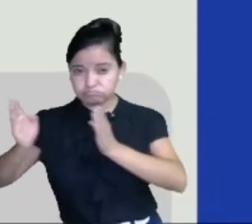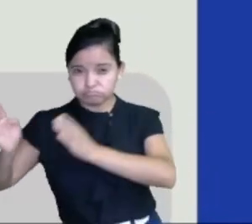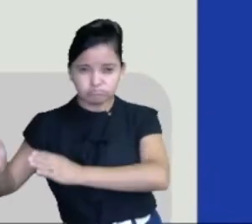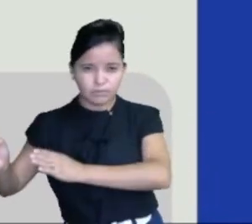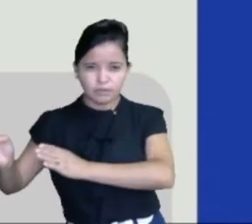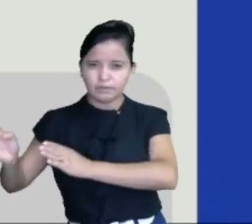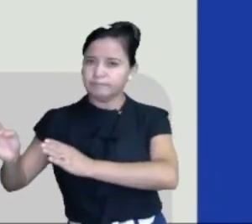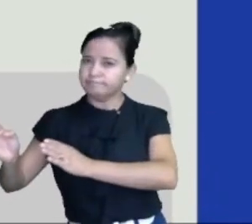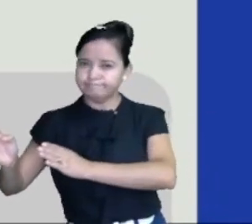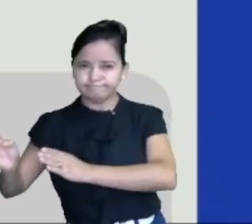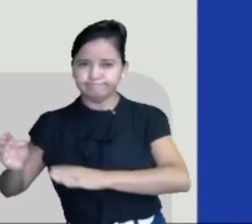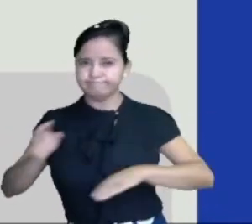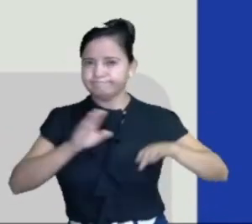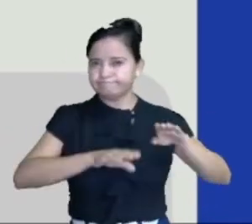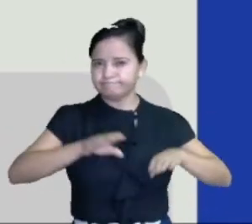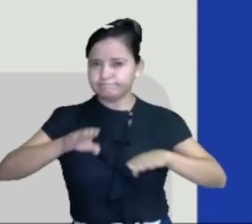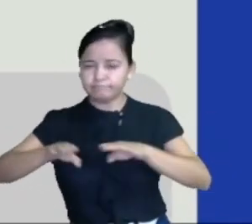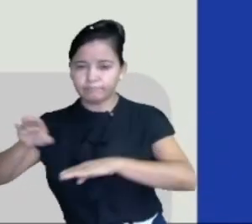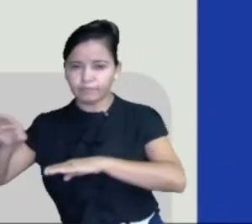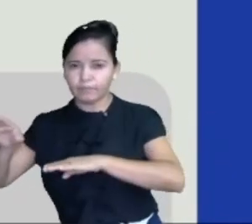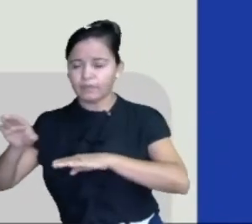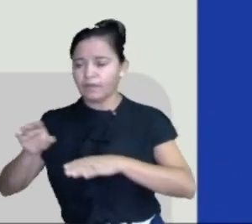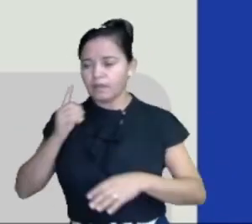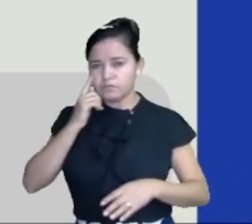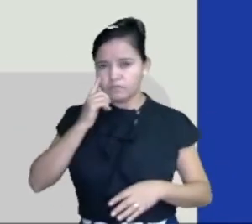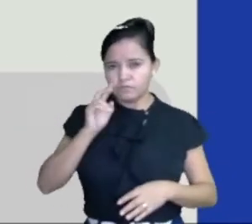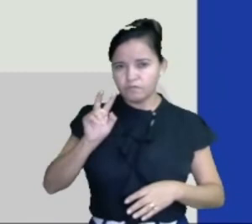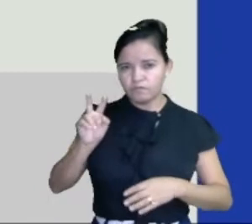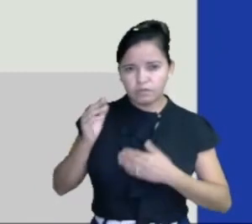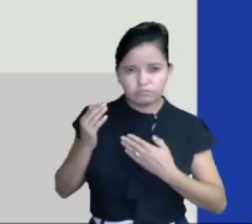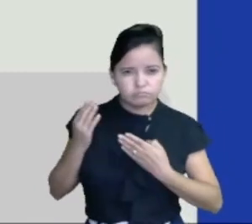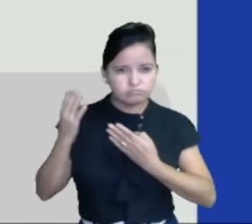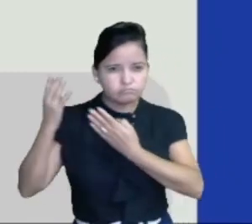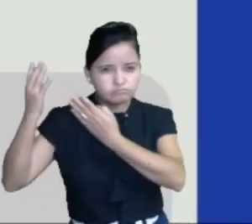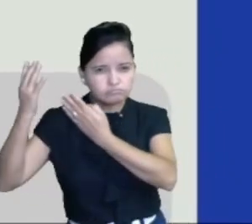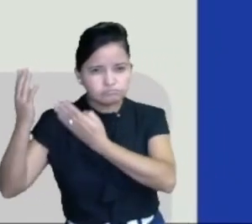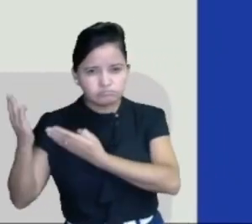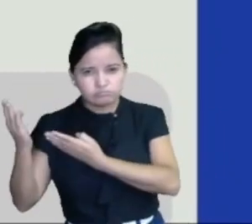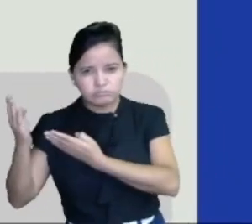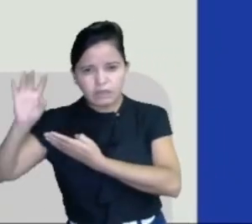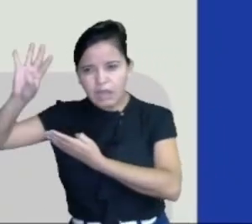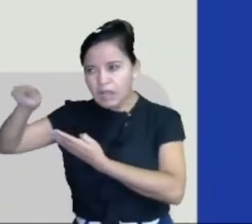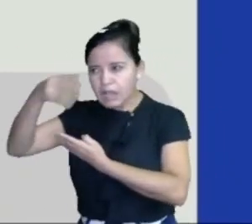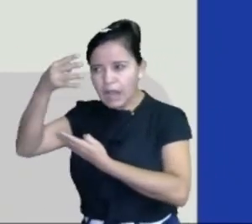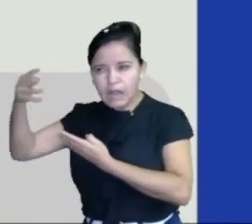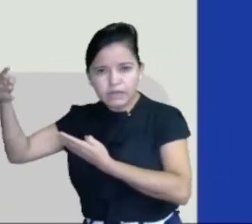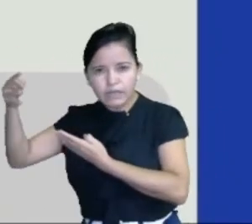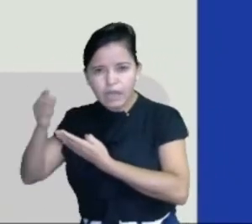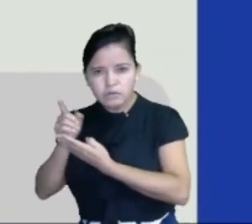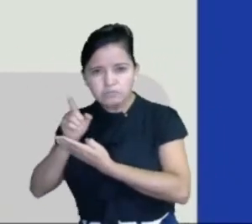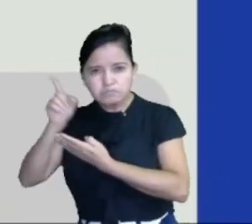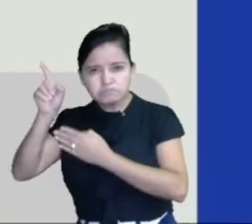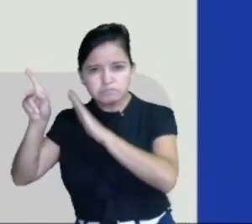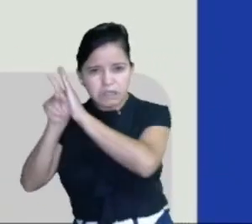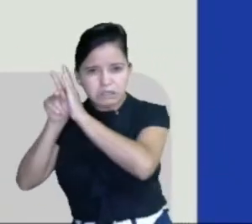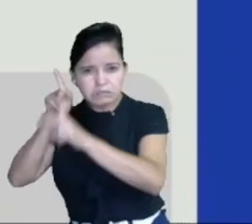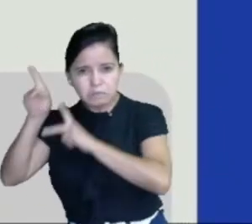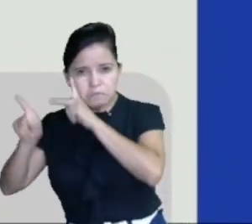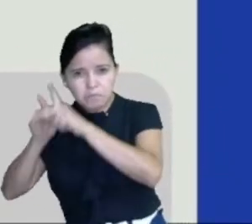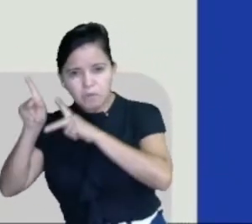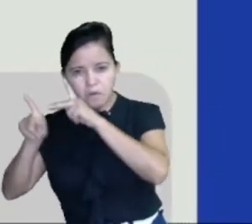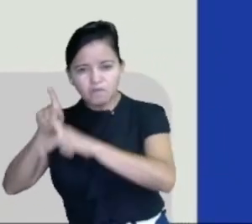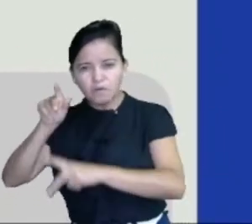uma e outra vez eternamente. Por isso, observem esse calendário asteca, como ele era representado de